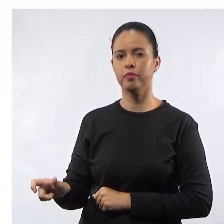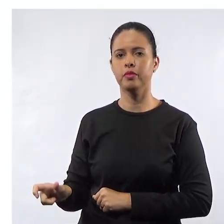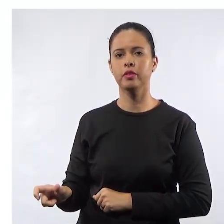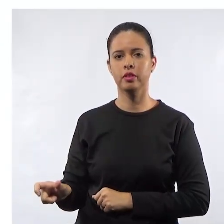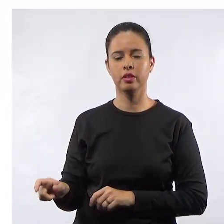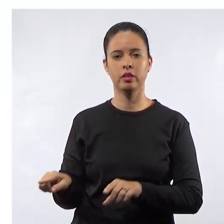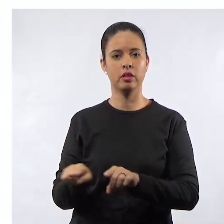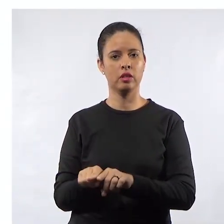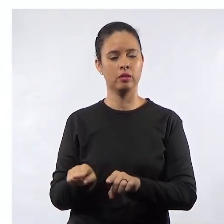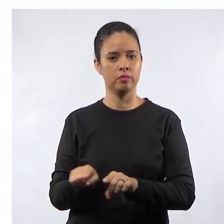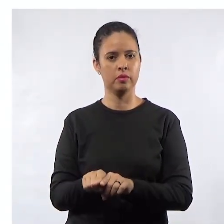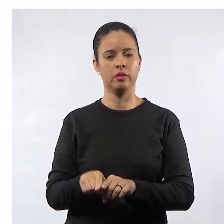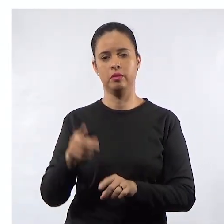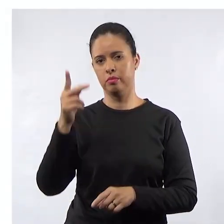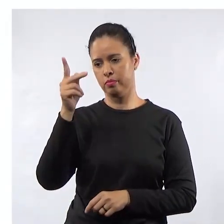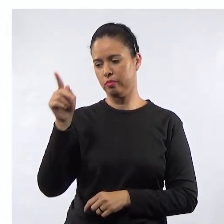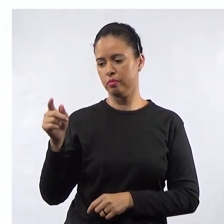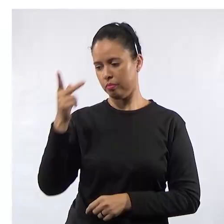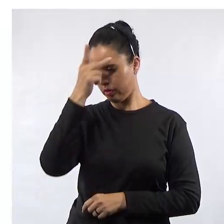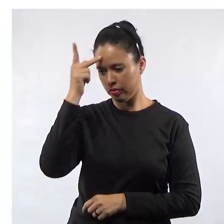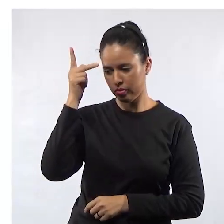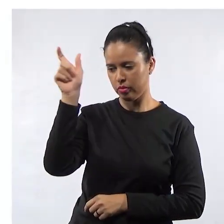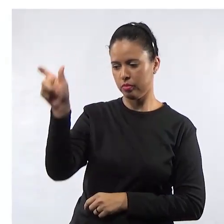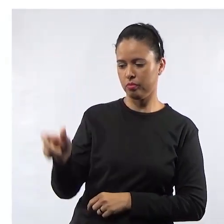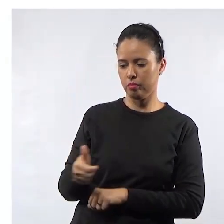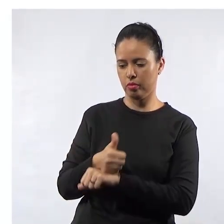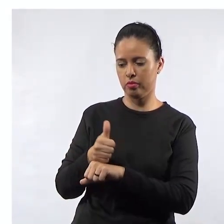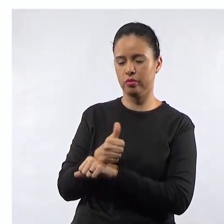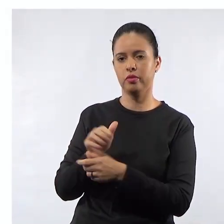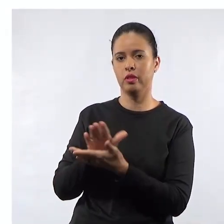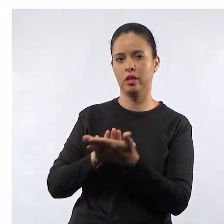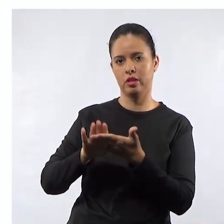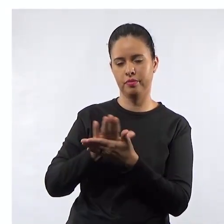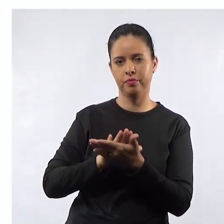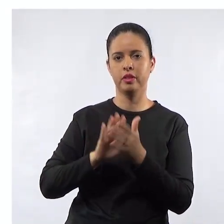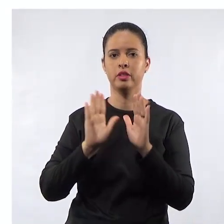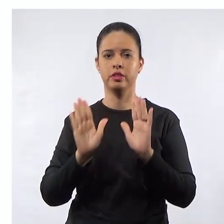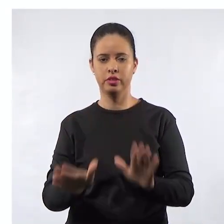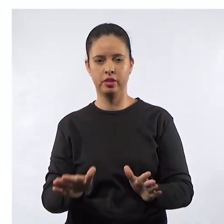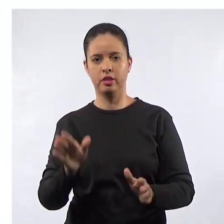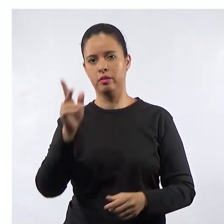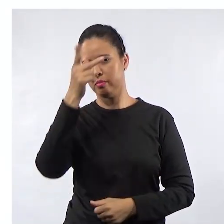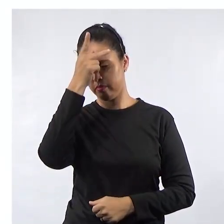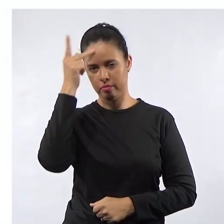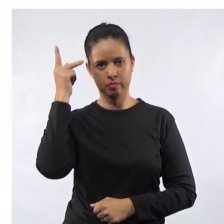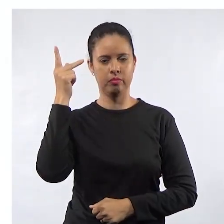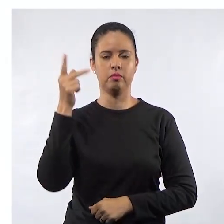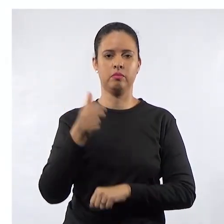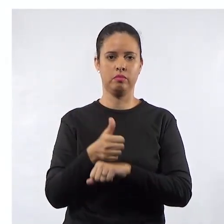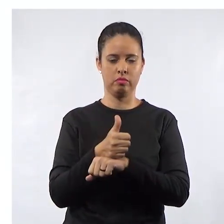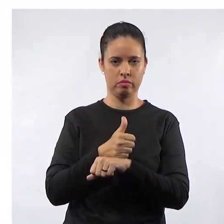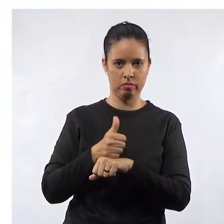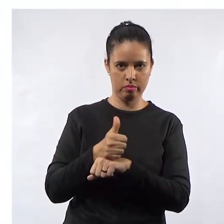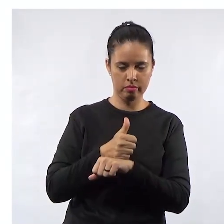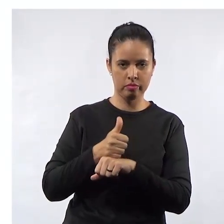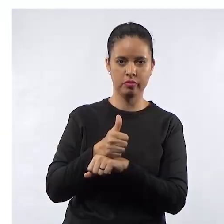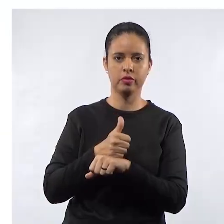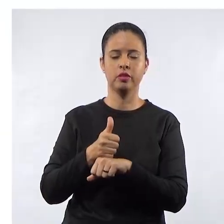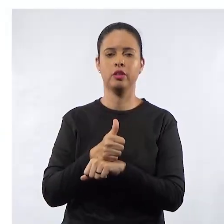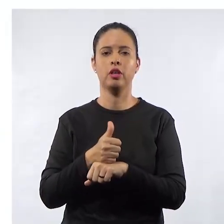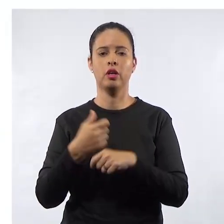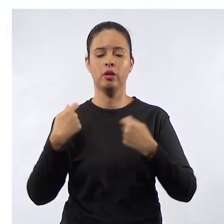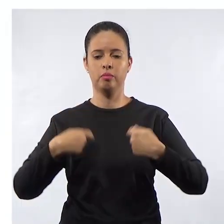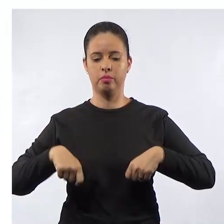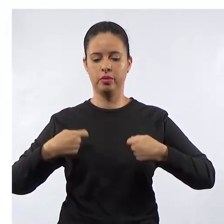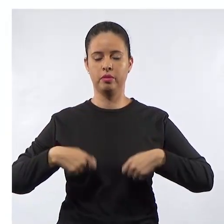pessoa física e para consumidor não profissional, tá? Já para os profissionais e para as pessoas jurídicas não existe tal presunção, uma